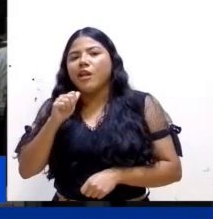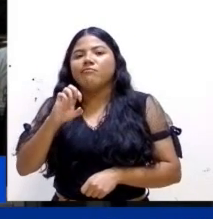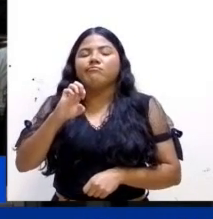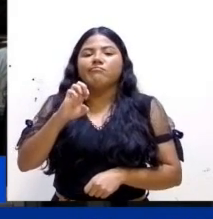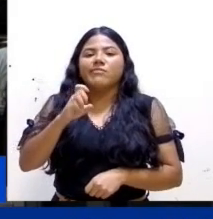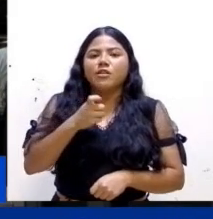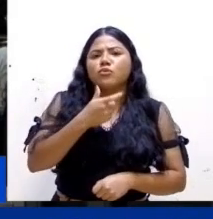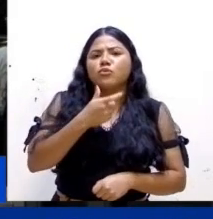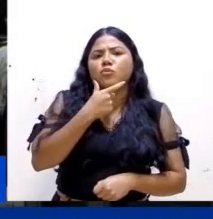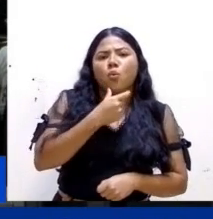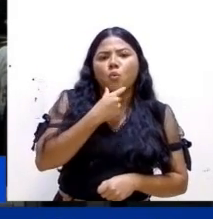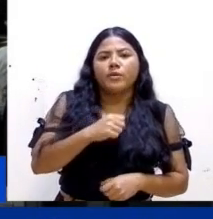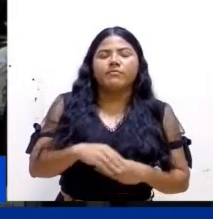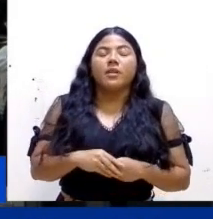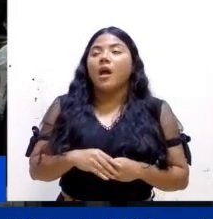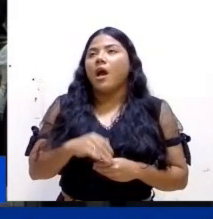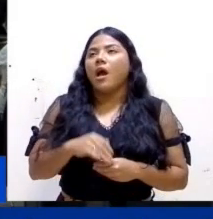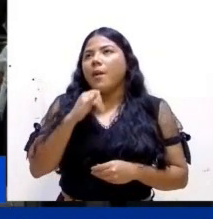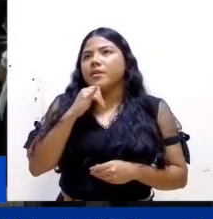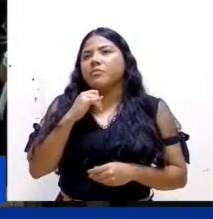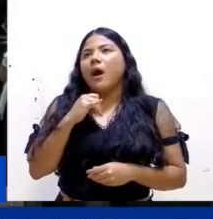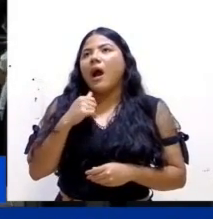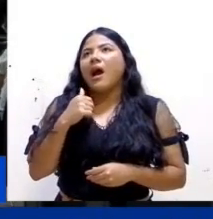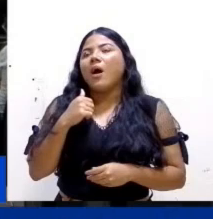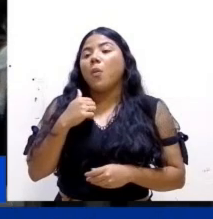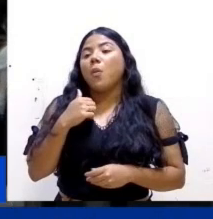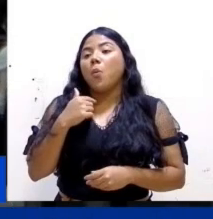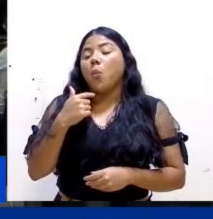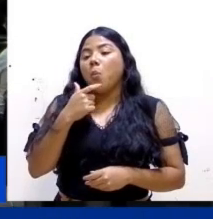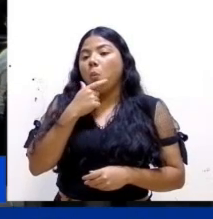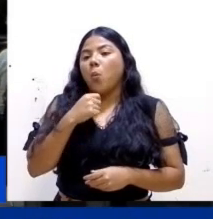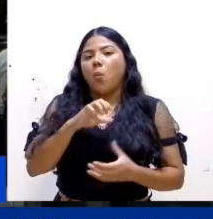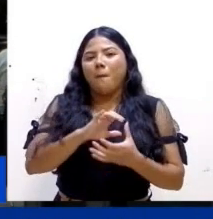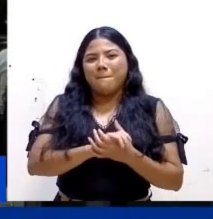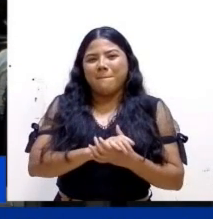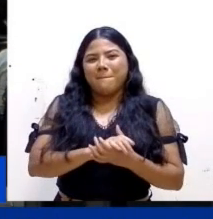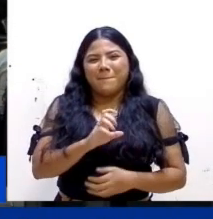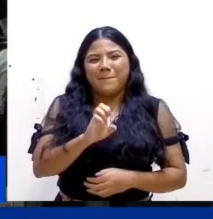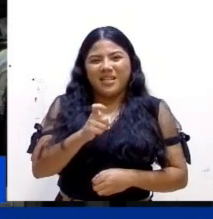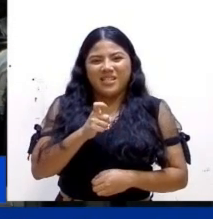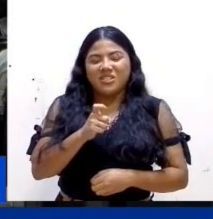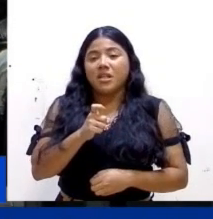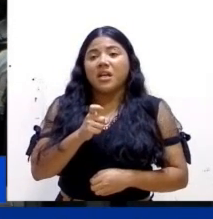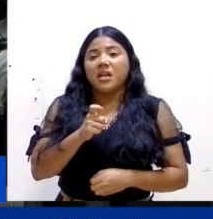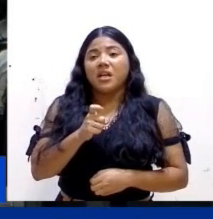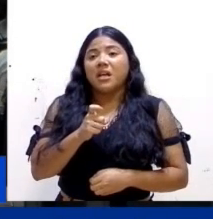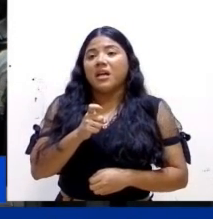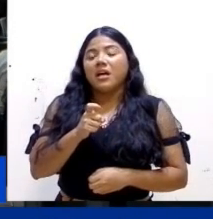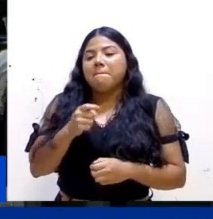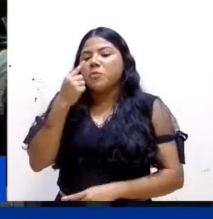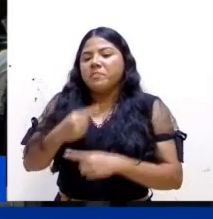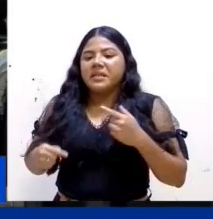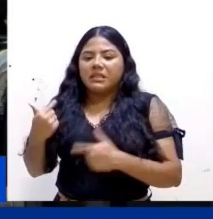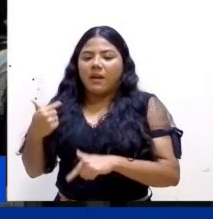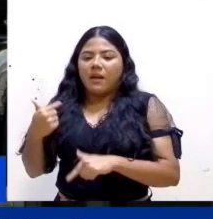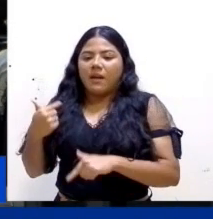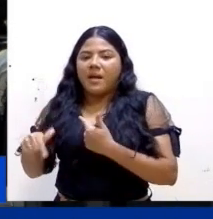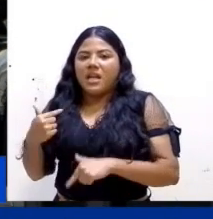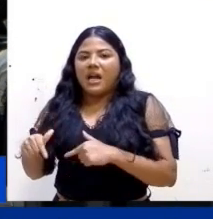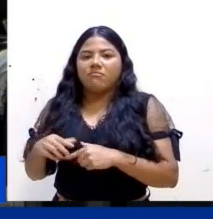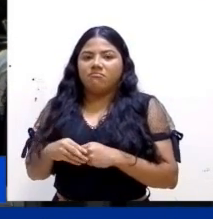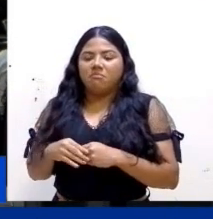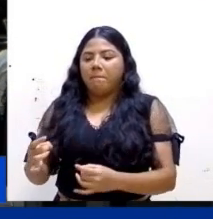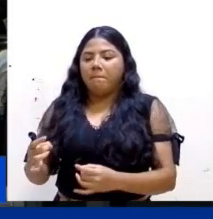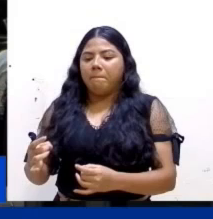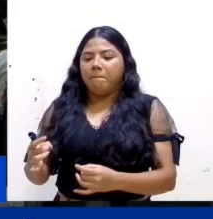nunca deixou eu trabalhar. Ele não deixava eu trabalhar, não deixava eu estudar, não deixava eu fazer nada. Me largou, me trocou por uma outra